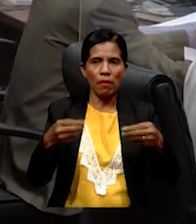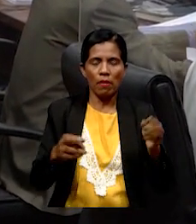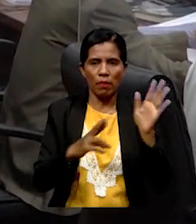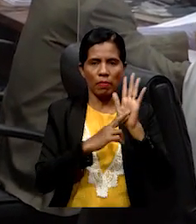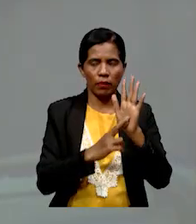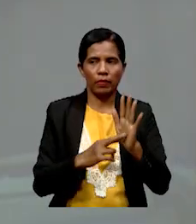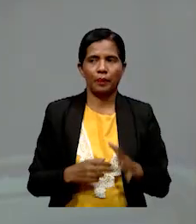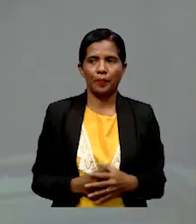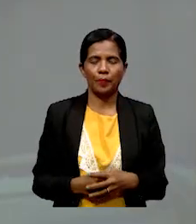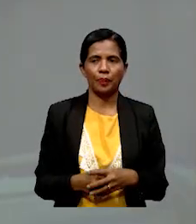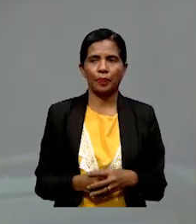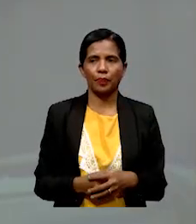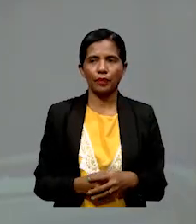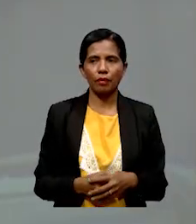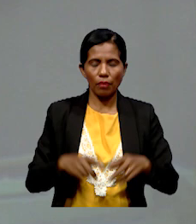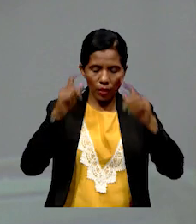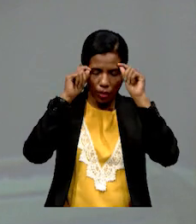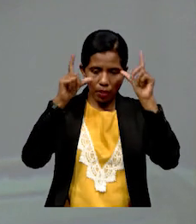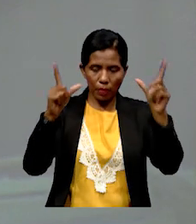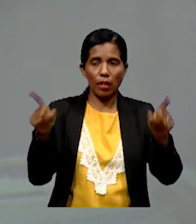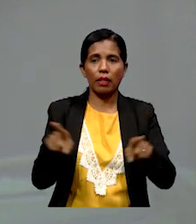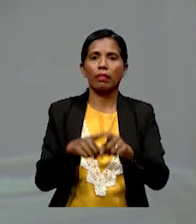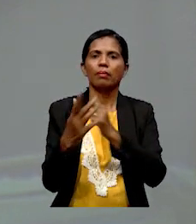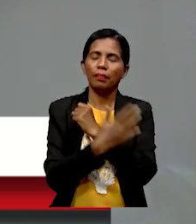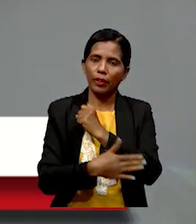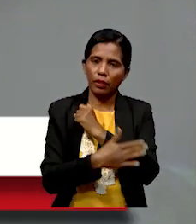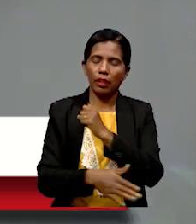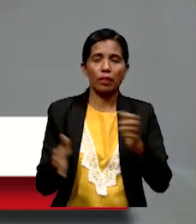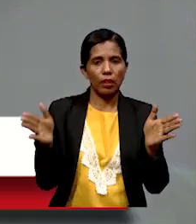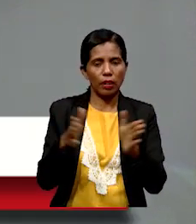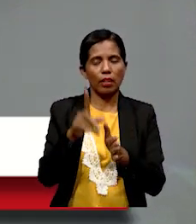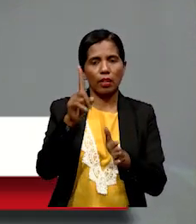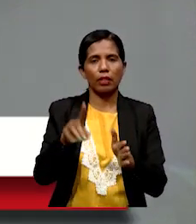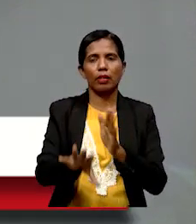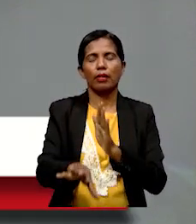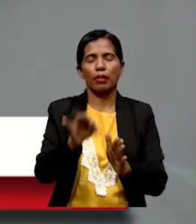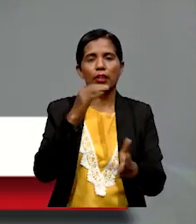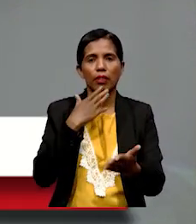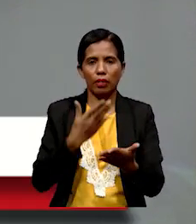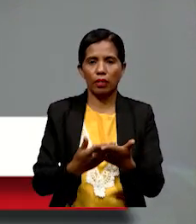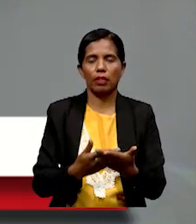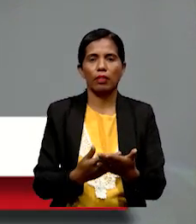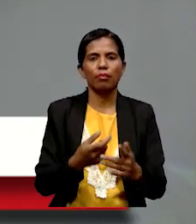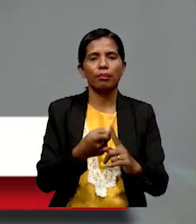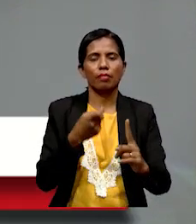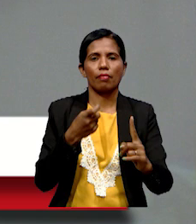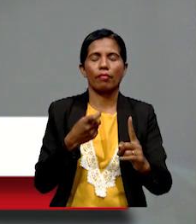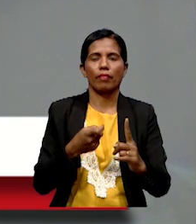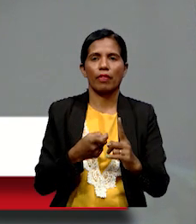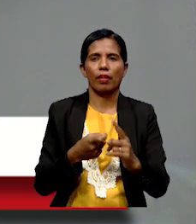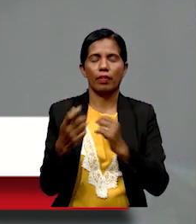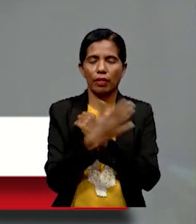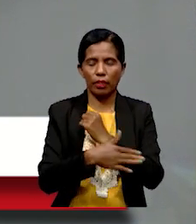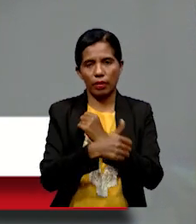recomendação. Timor-Leste, no dar país que NB retam benefício, se país de